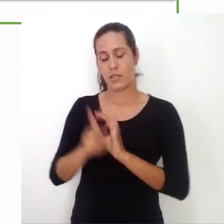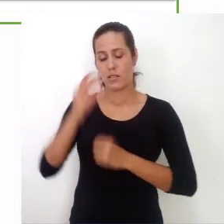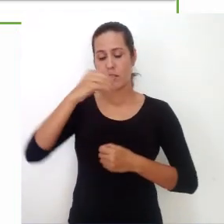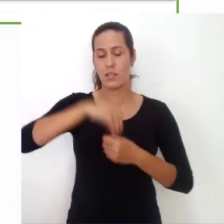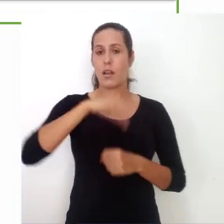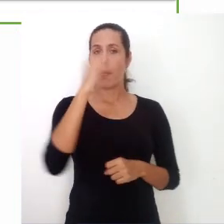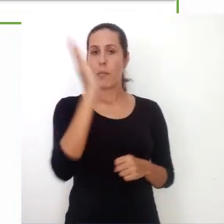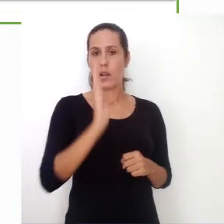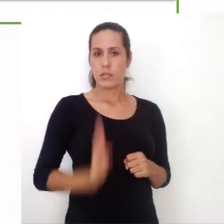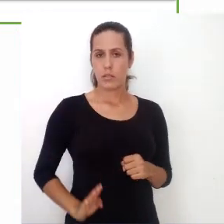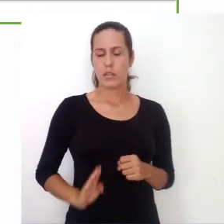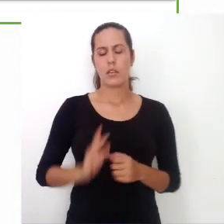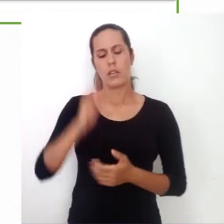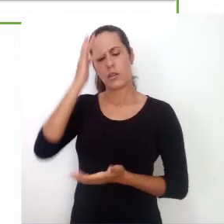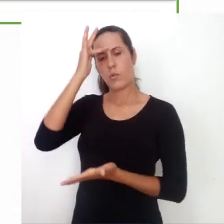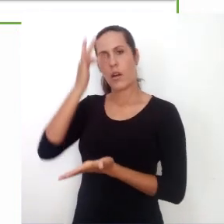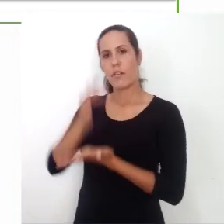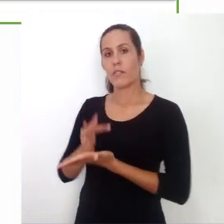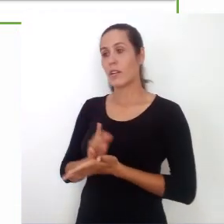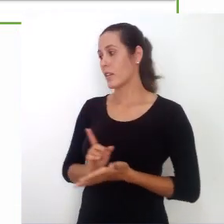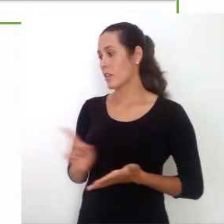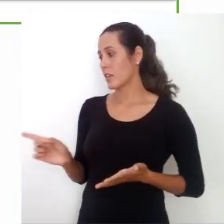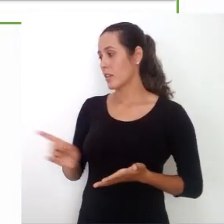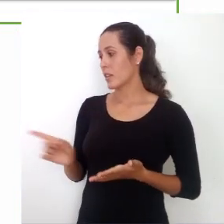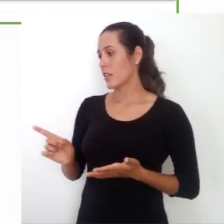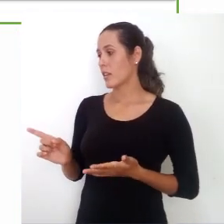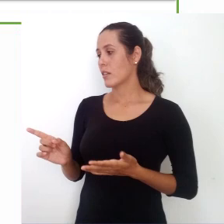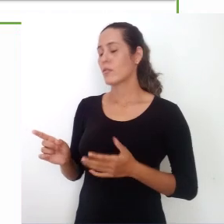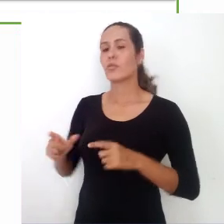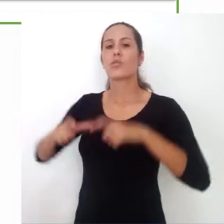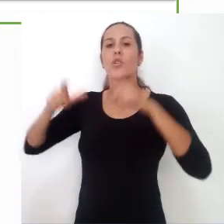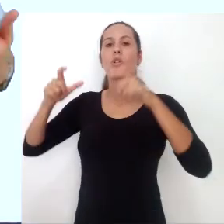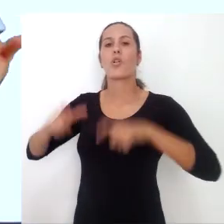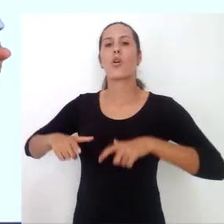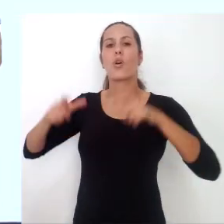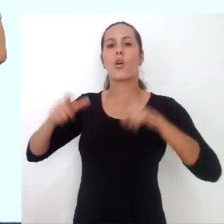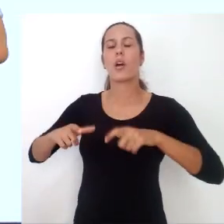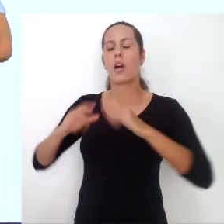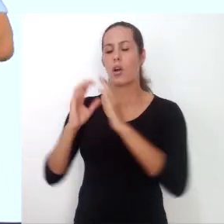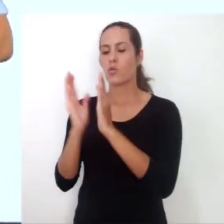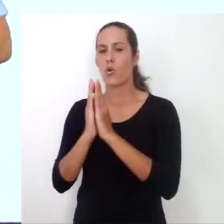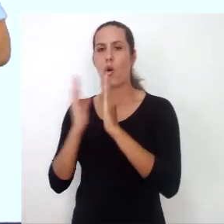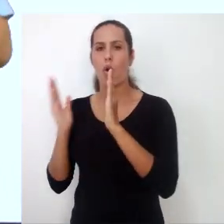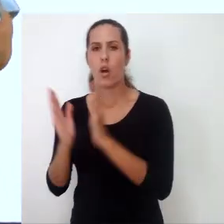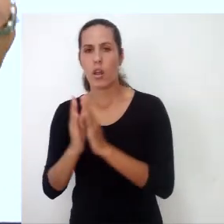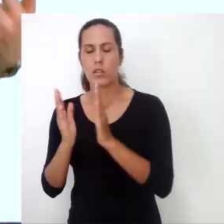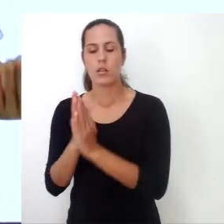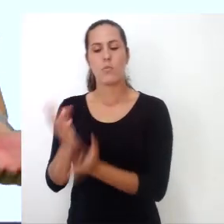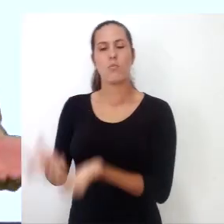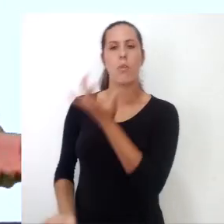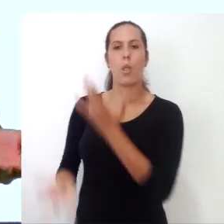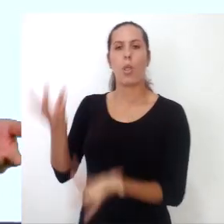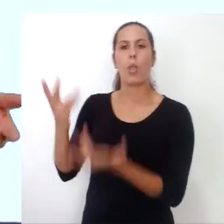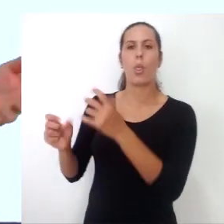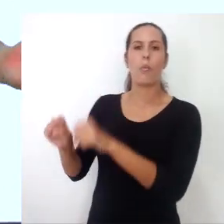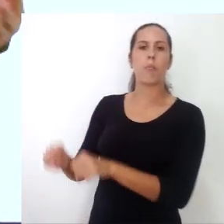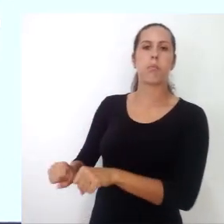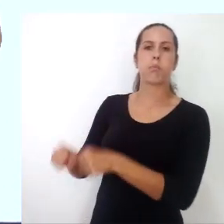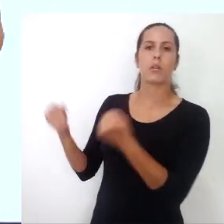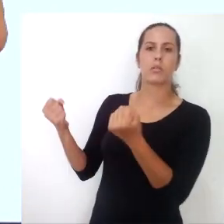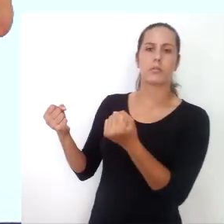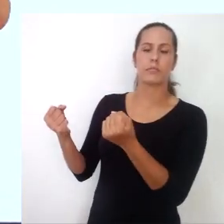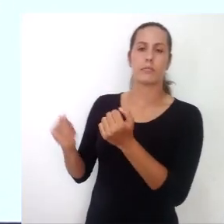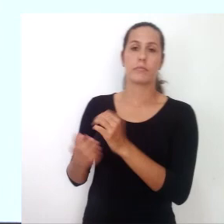uma religião de matriz africana, que teve o seu templo, o seu terreiro, o seu local de oração destruído. Então